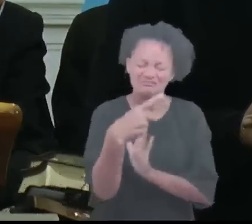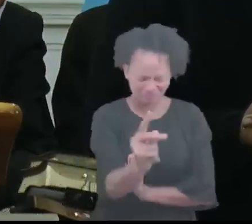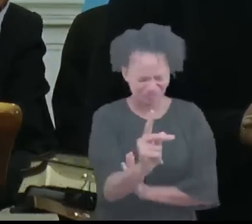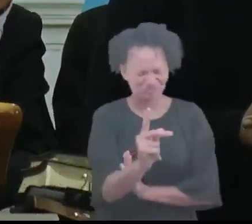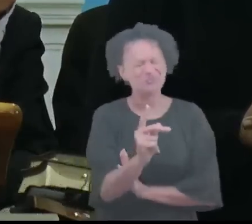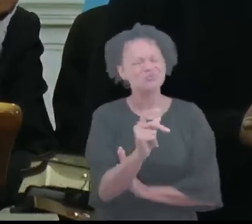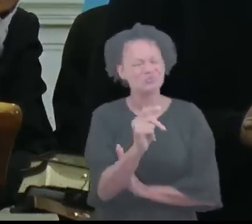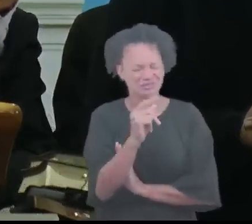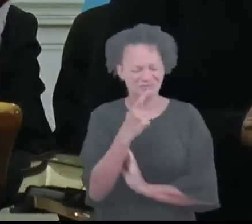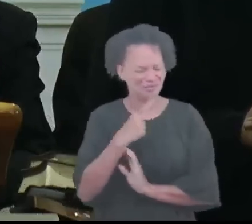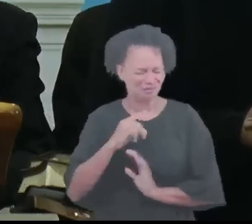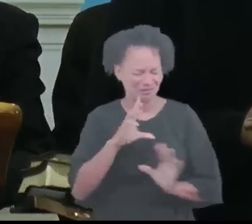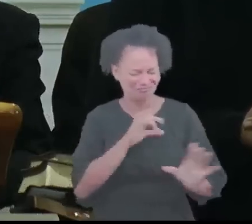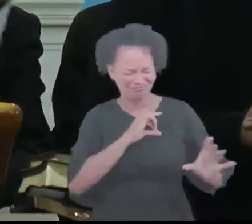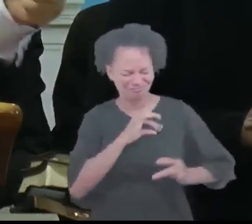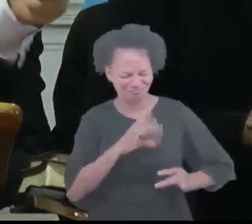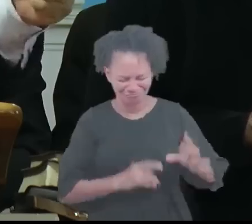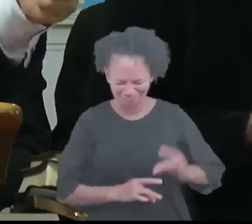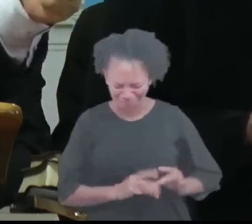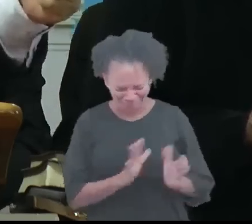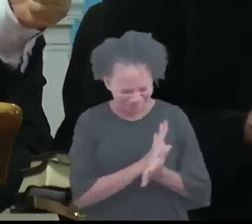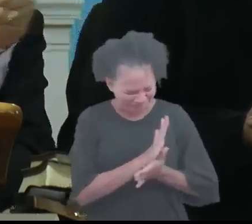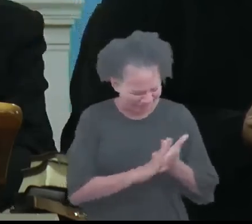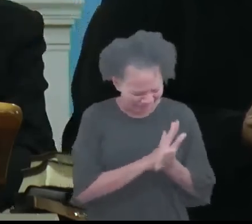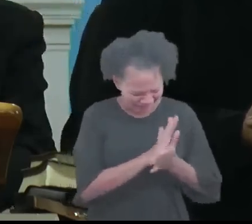ruga, nem a mão.